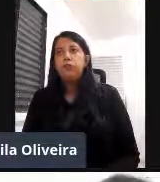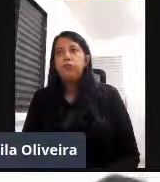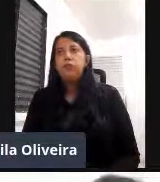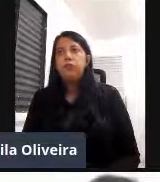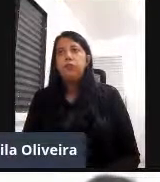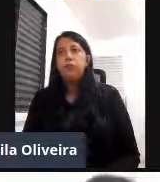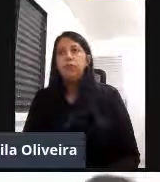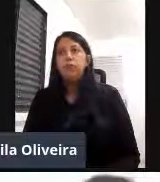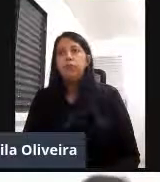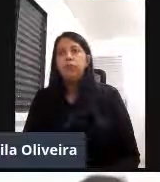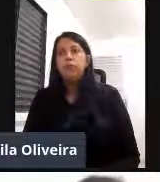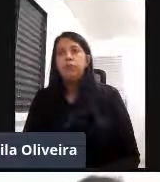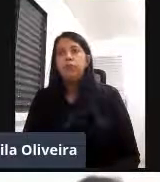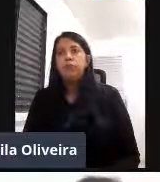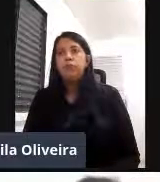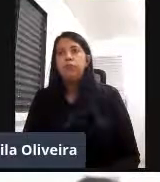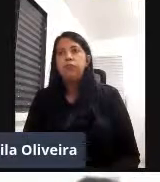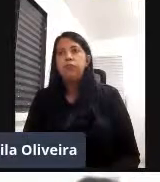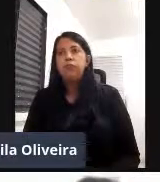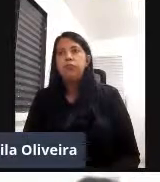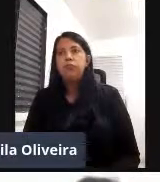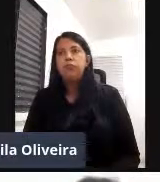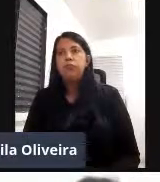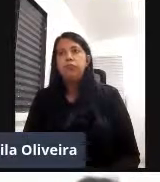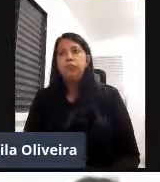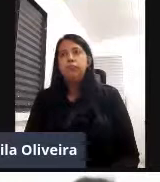Não limitei nadinha.